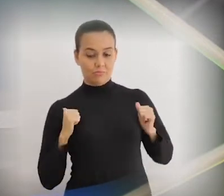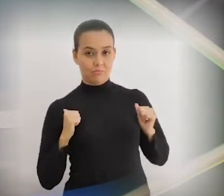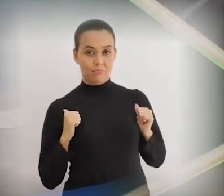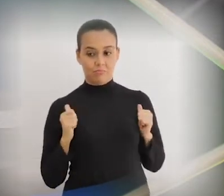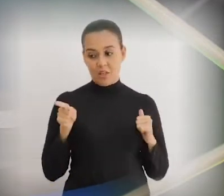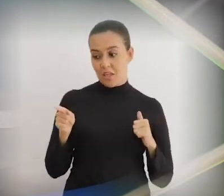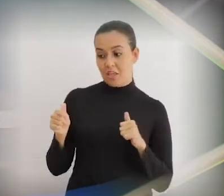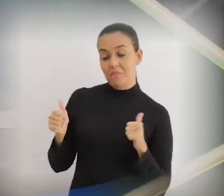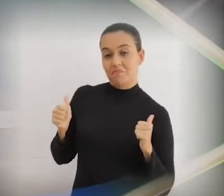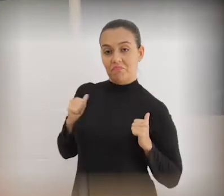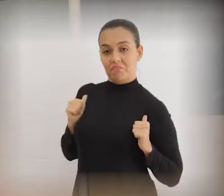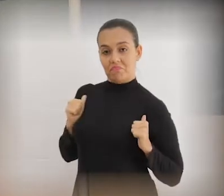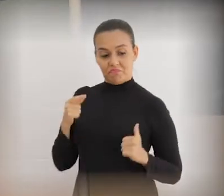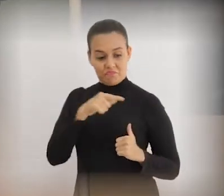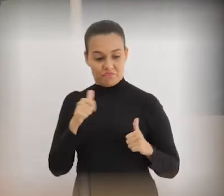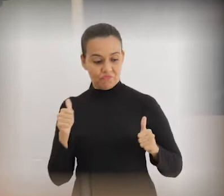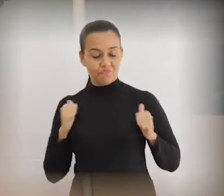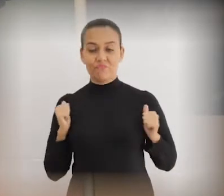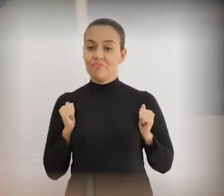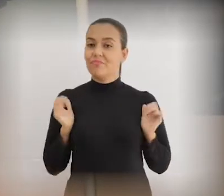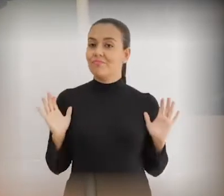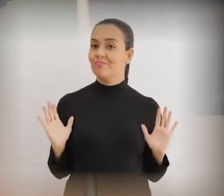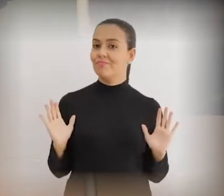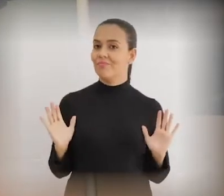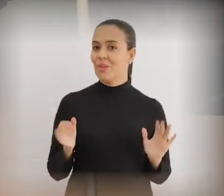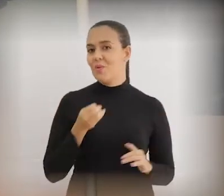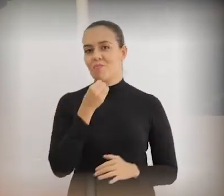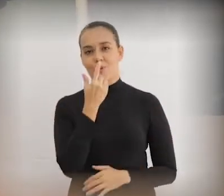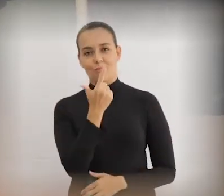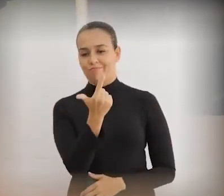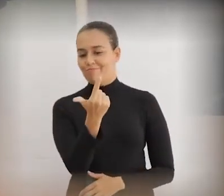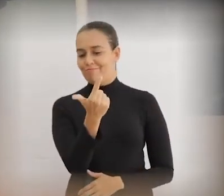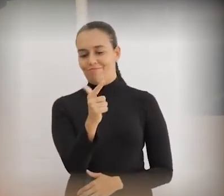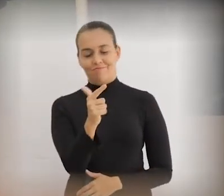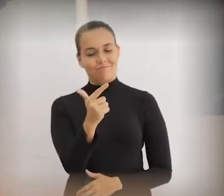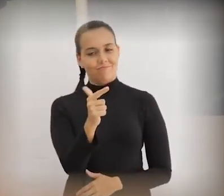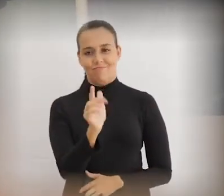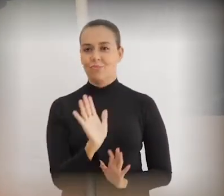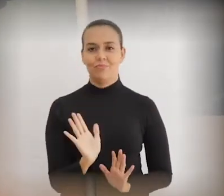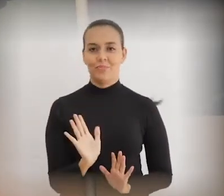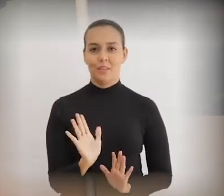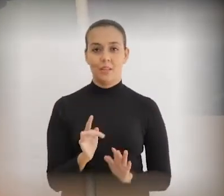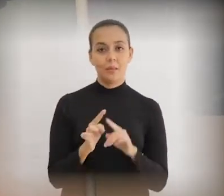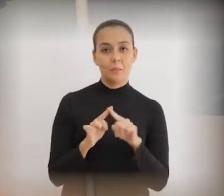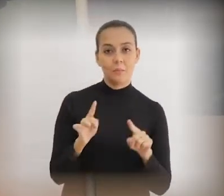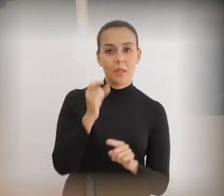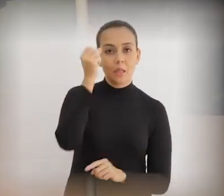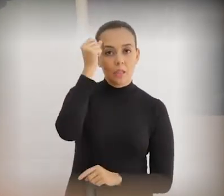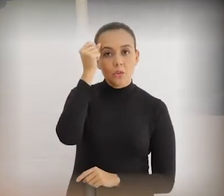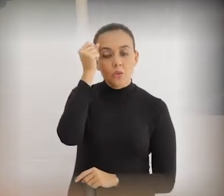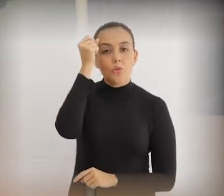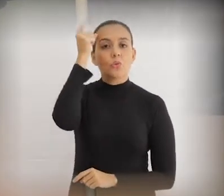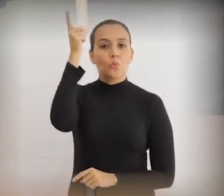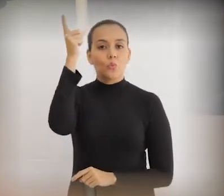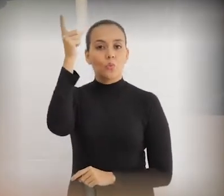etc. Esse não é um bom conceito. Infelizmente, a cultura, né,